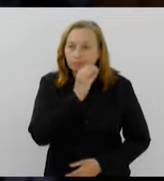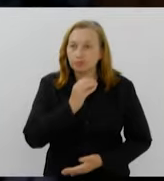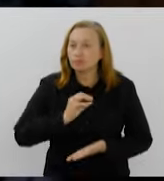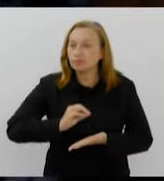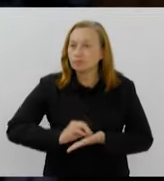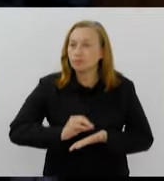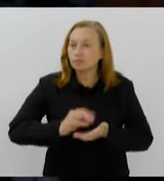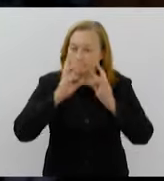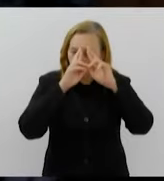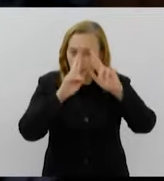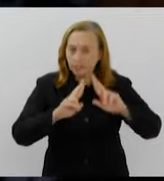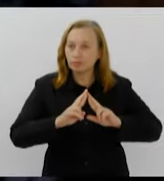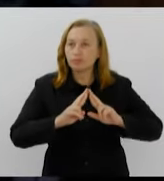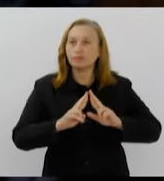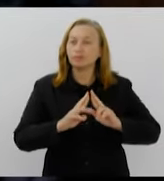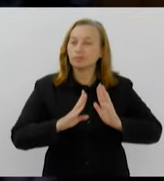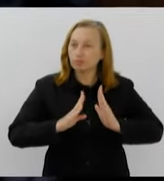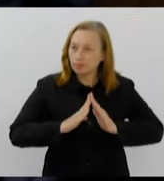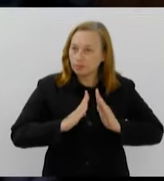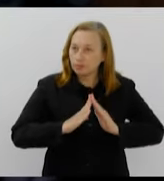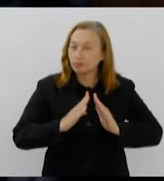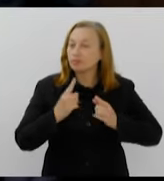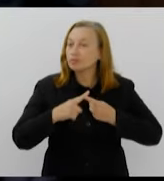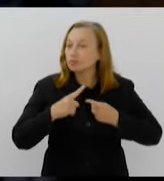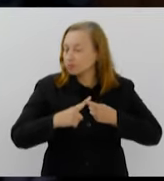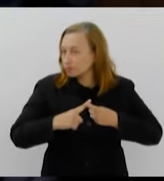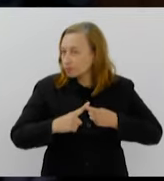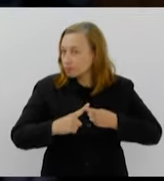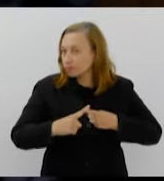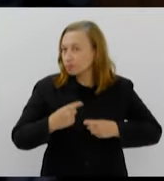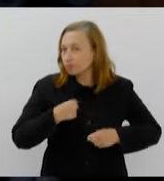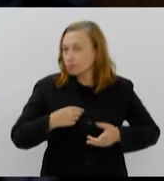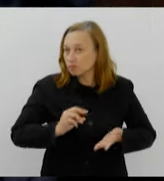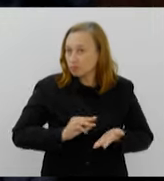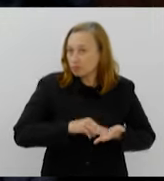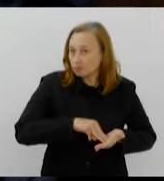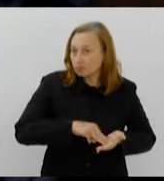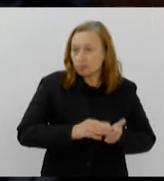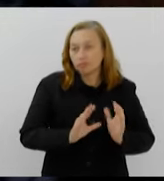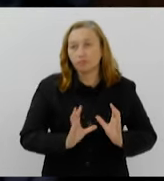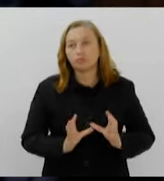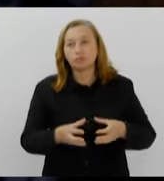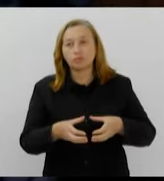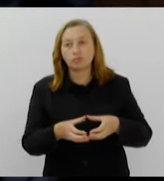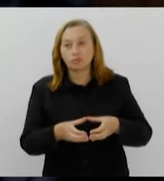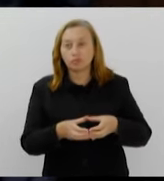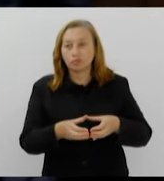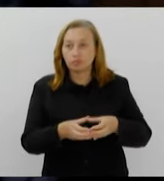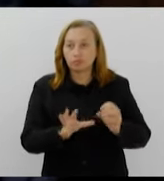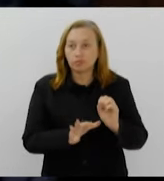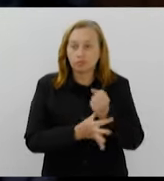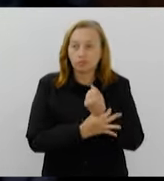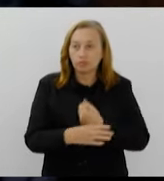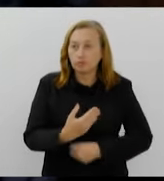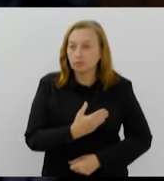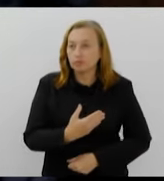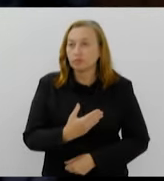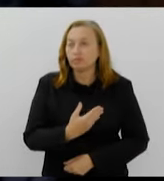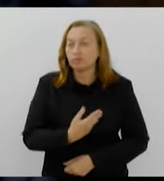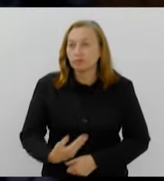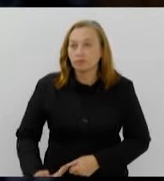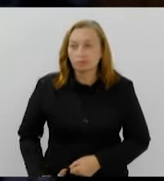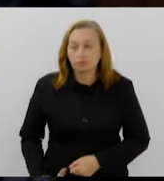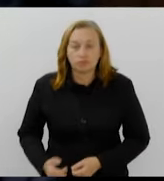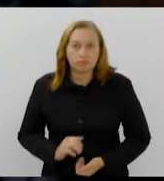de respeito com essa casa porque eu sou membro da comissão de segurança pública e sequer a